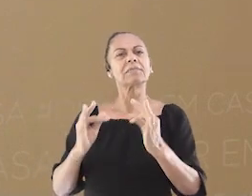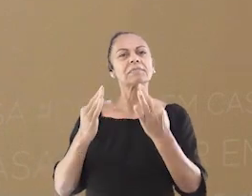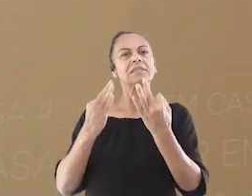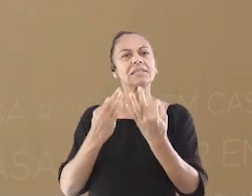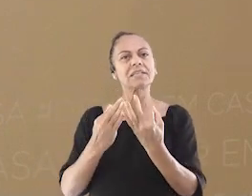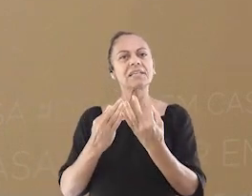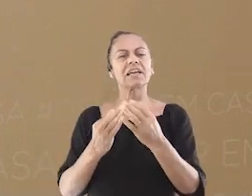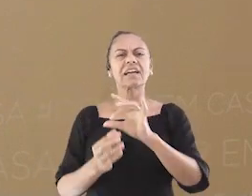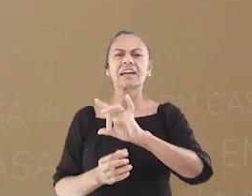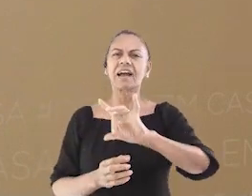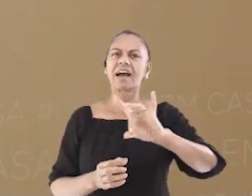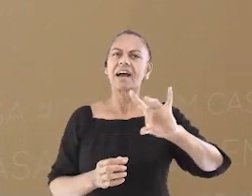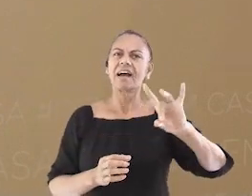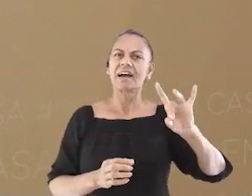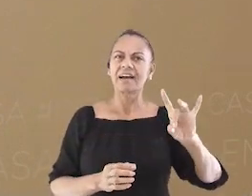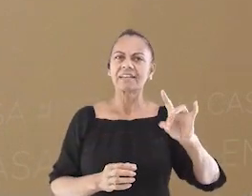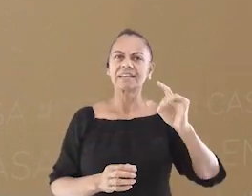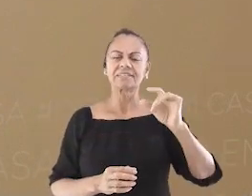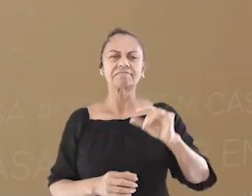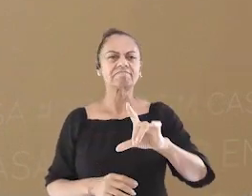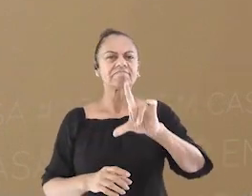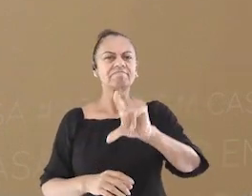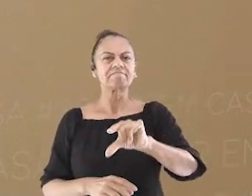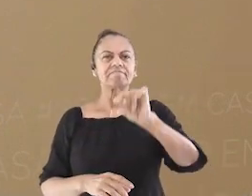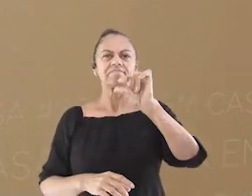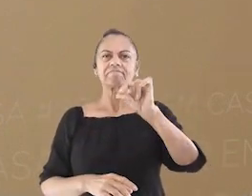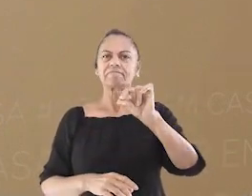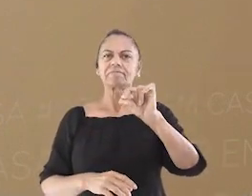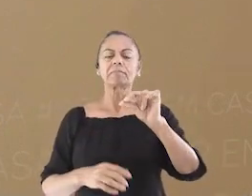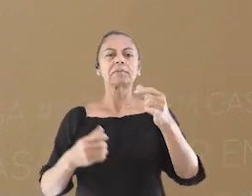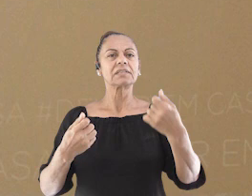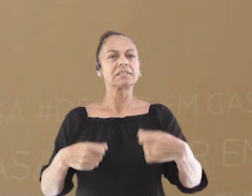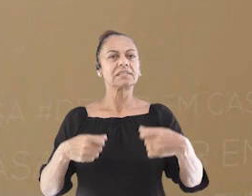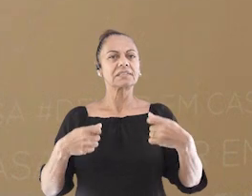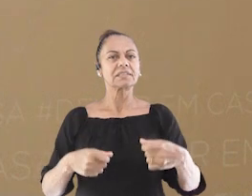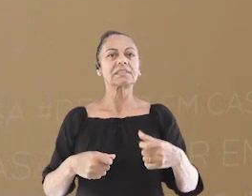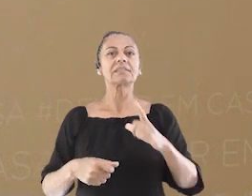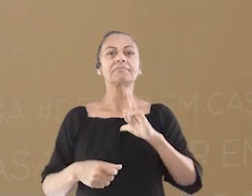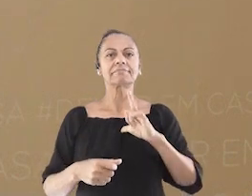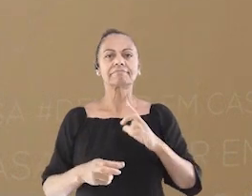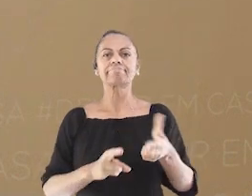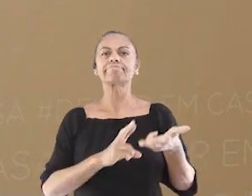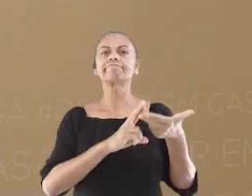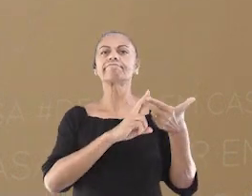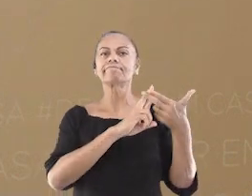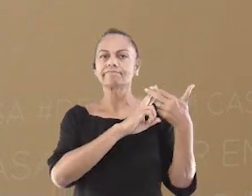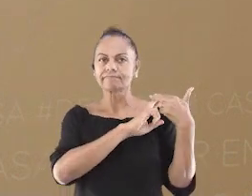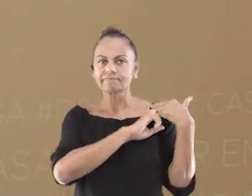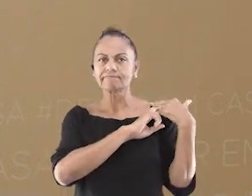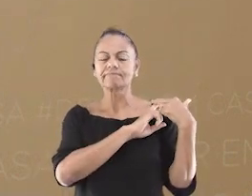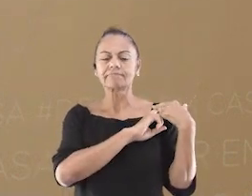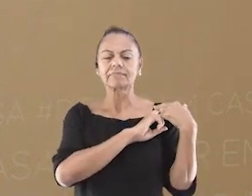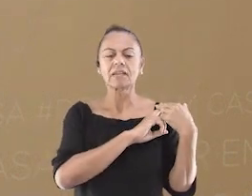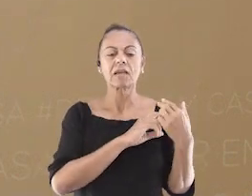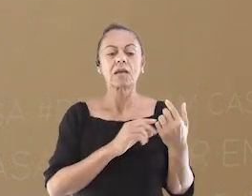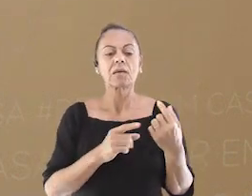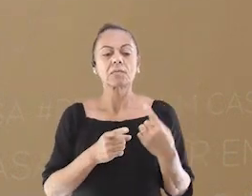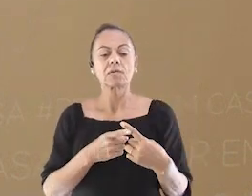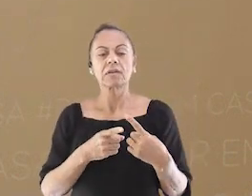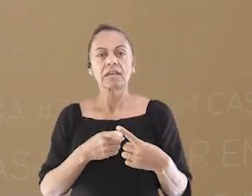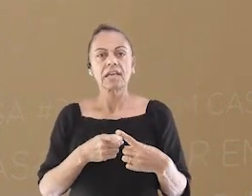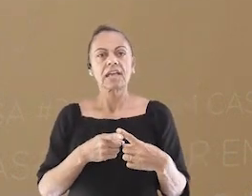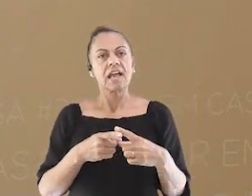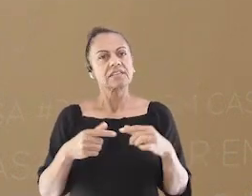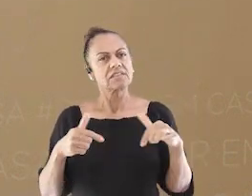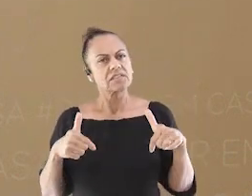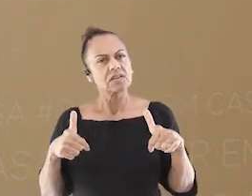cada uma delas, as decisões e escolhas devem ser feitas com responsabilidade. Uma decisão